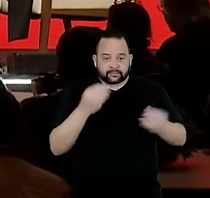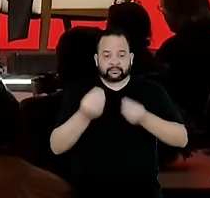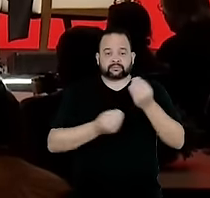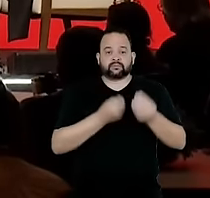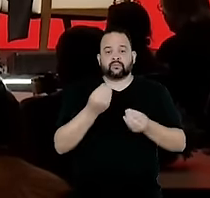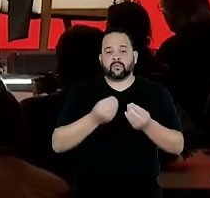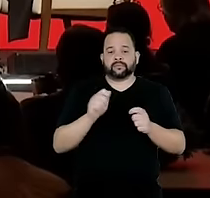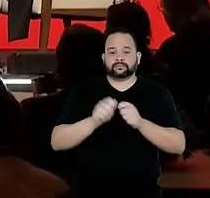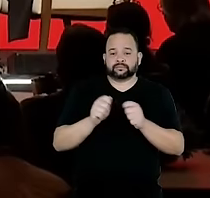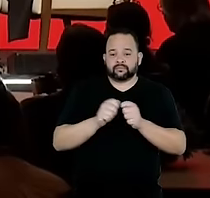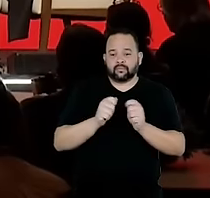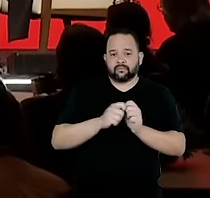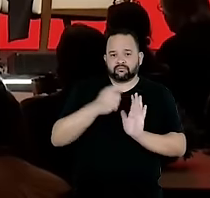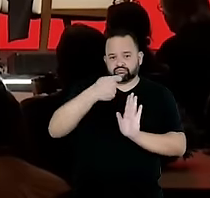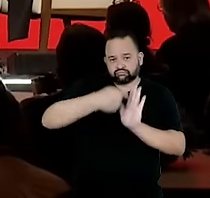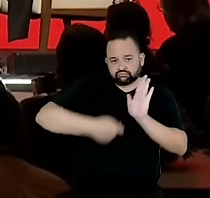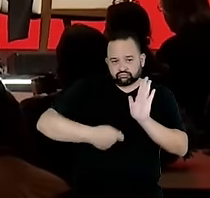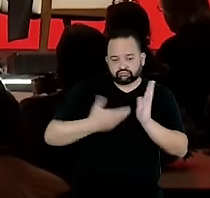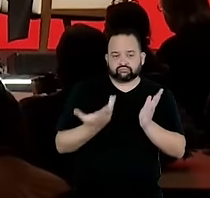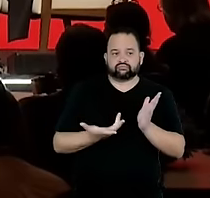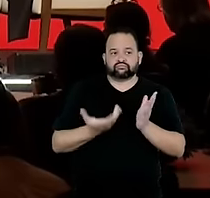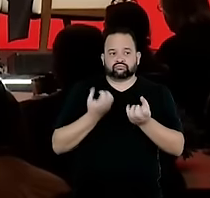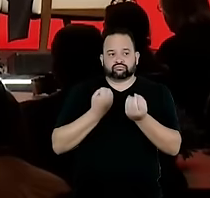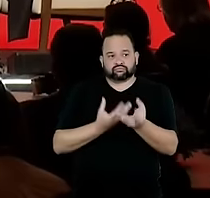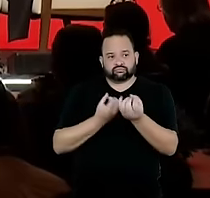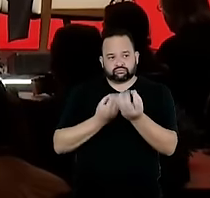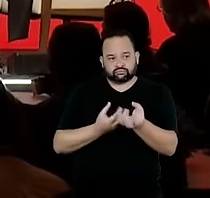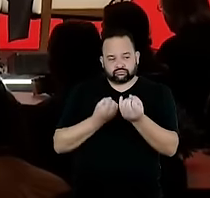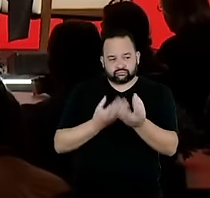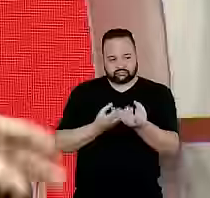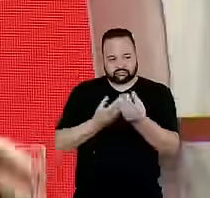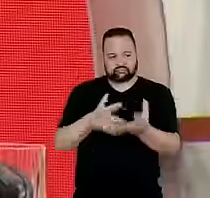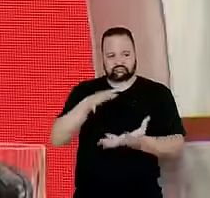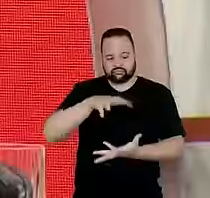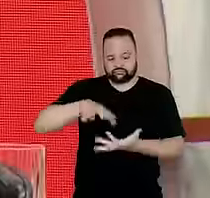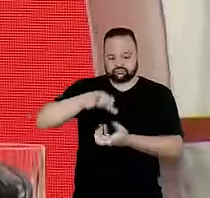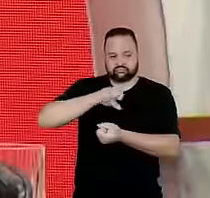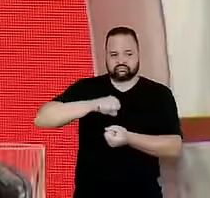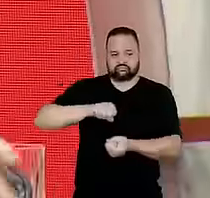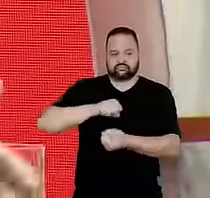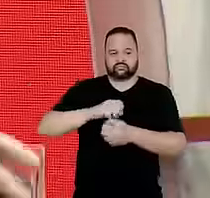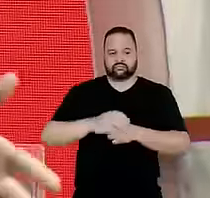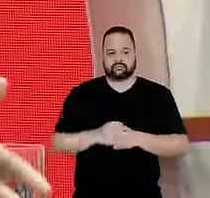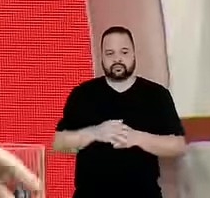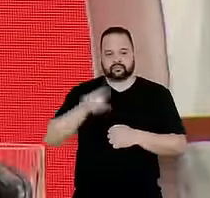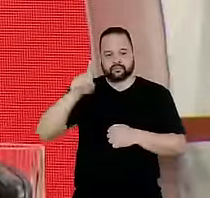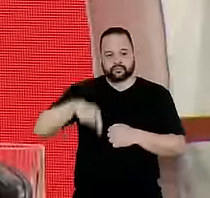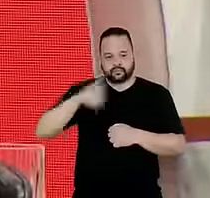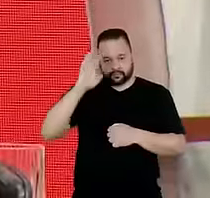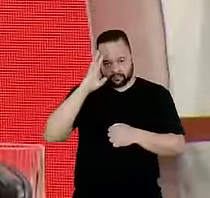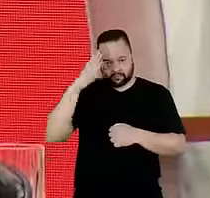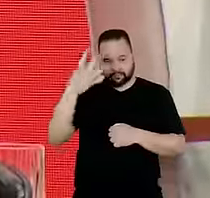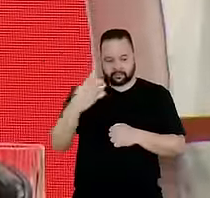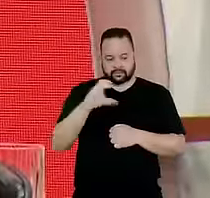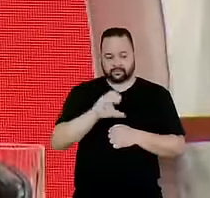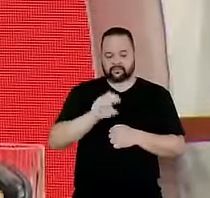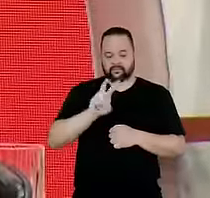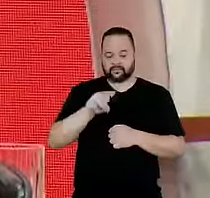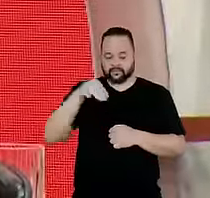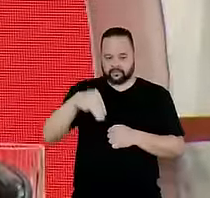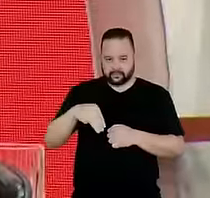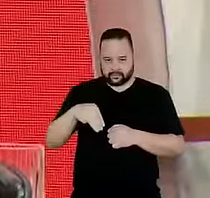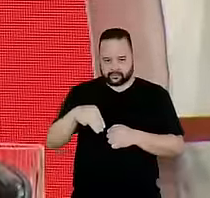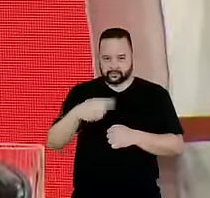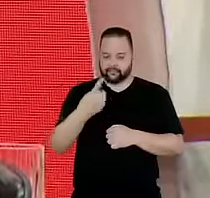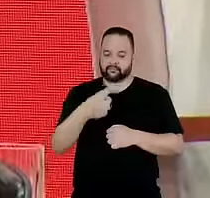relatório dos dados das informações de sustentabilidade é a nossa resolução cvm 193 que prevê que em